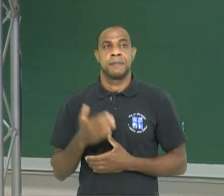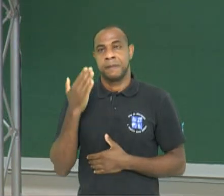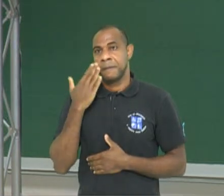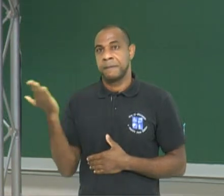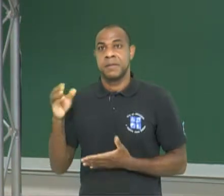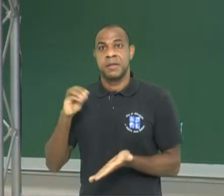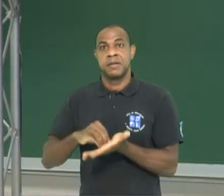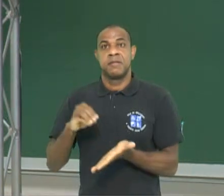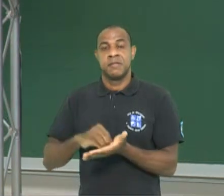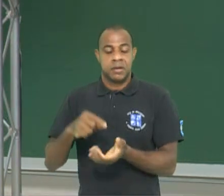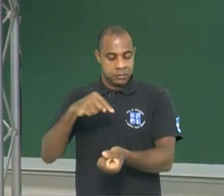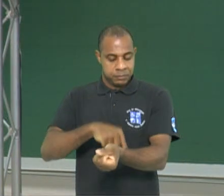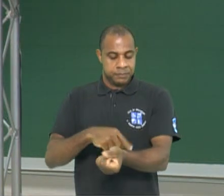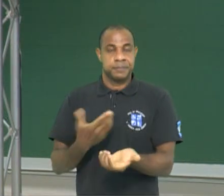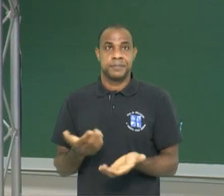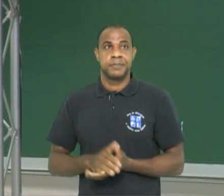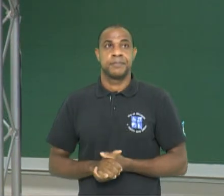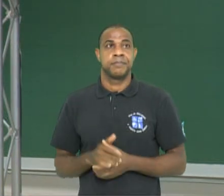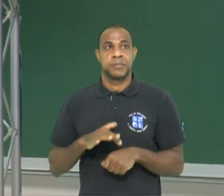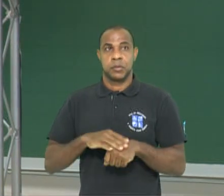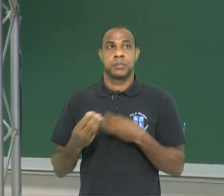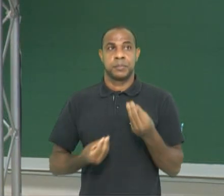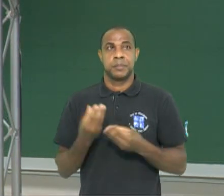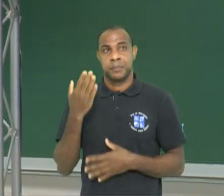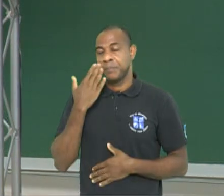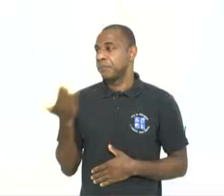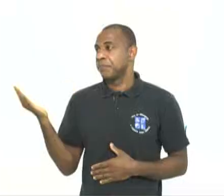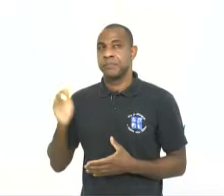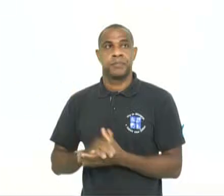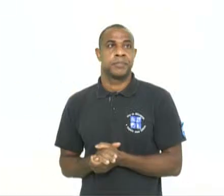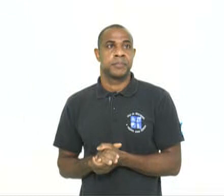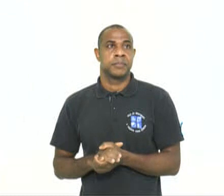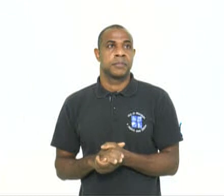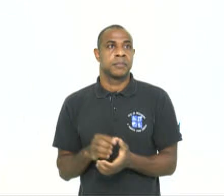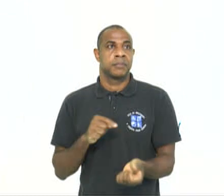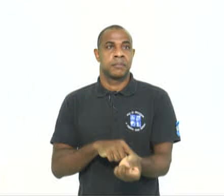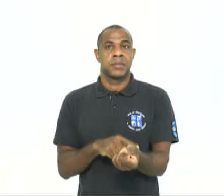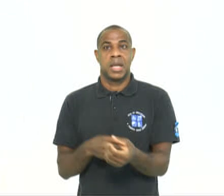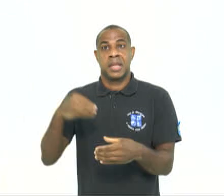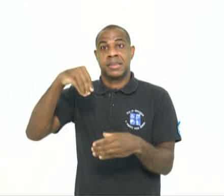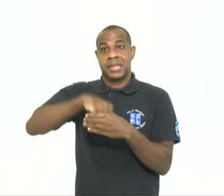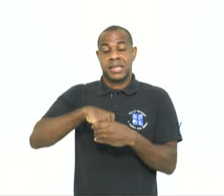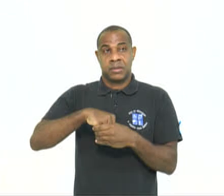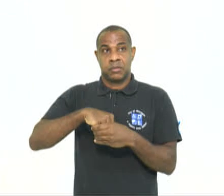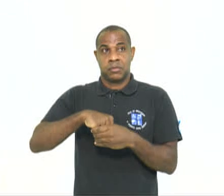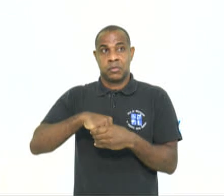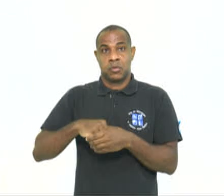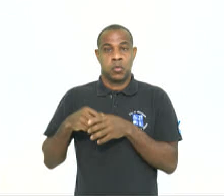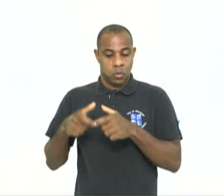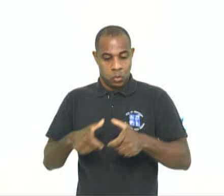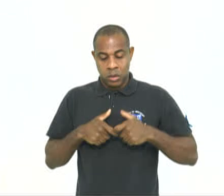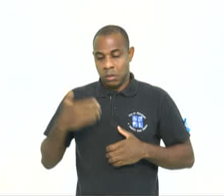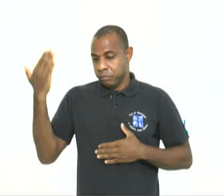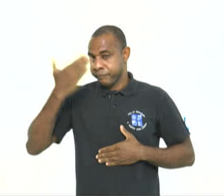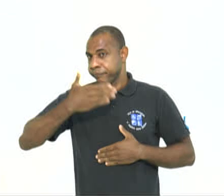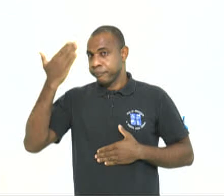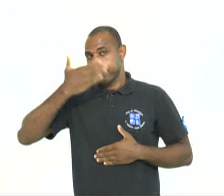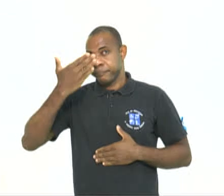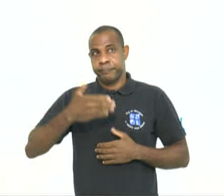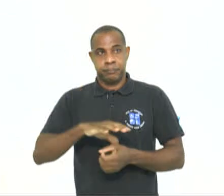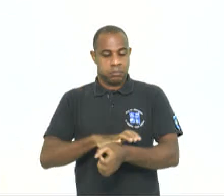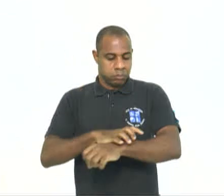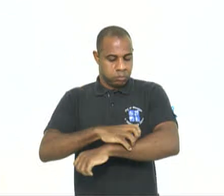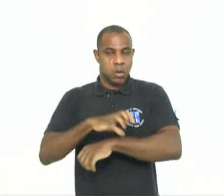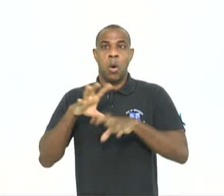lhe faltam no caso da doença. Muito bem, geralmente esses sangramentos eles são internos, né, em locais que você não pode ver, como nos músculos,